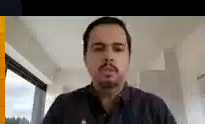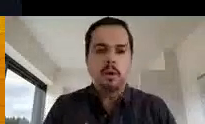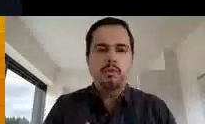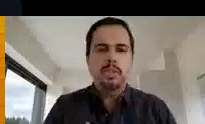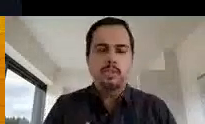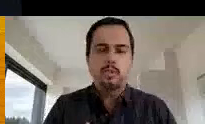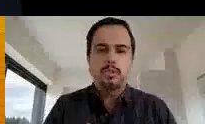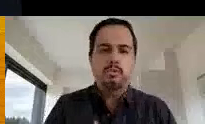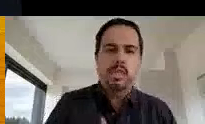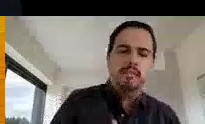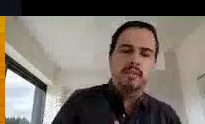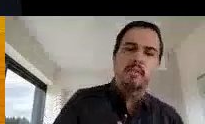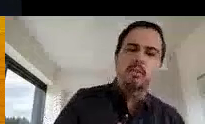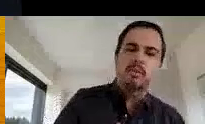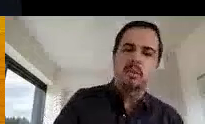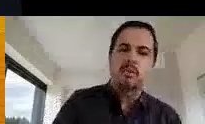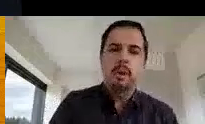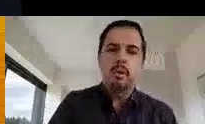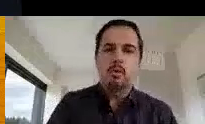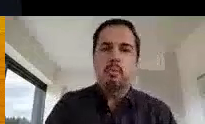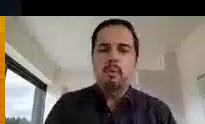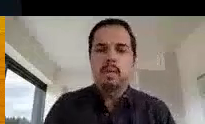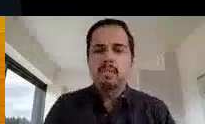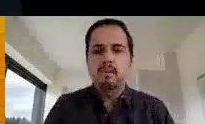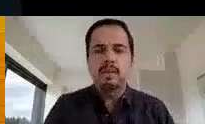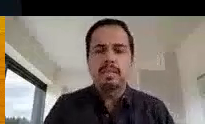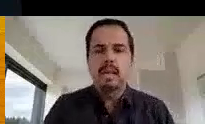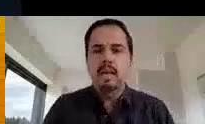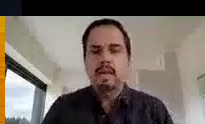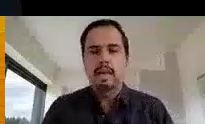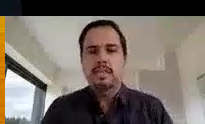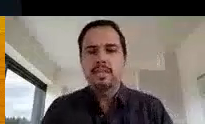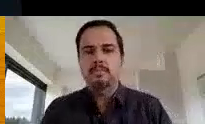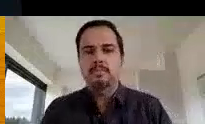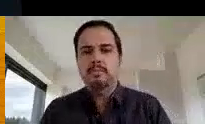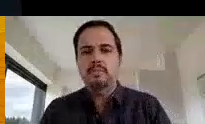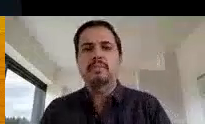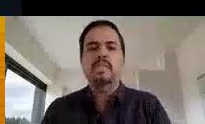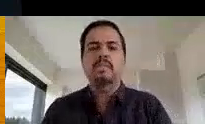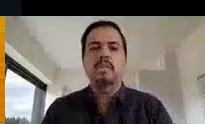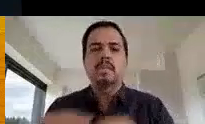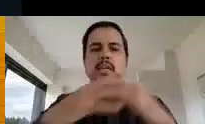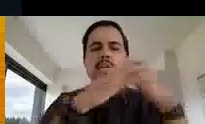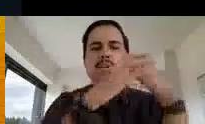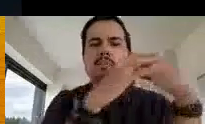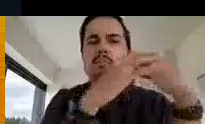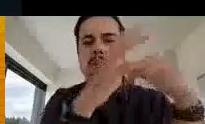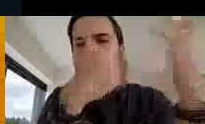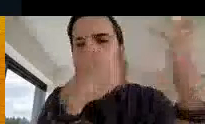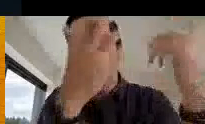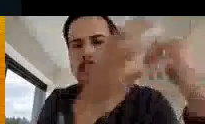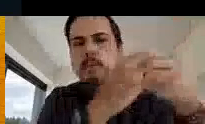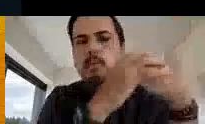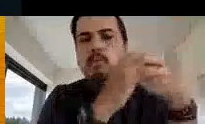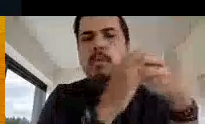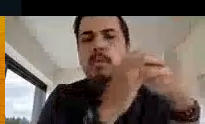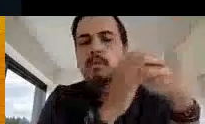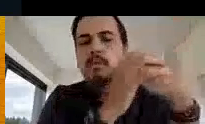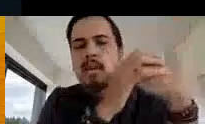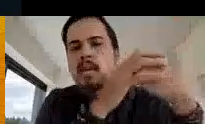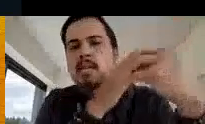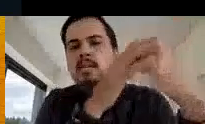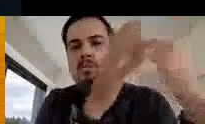um cupom pessoal de desconto dele, vendedor. Então, ó, o meu cupom é esse aqui, ó, André XYZ20. E aí é muito legal para sua